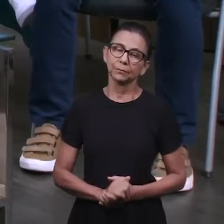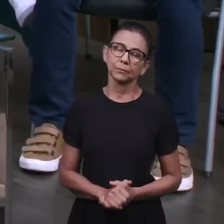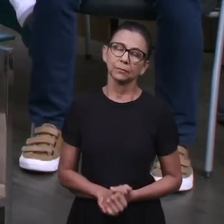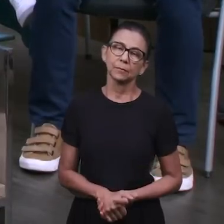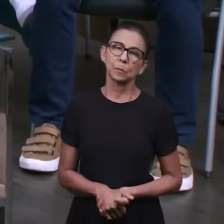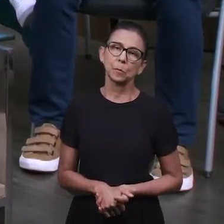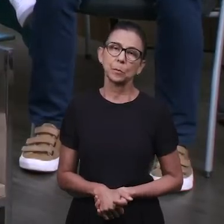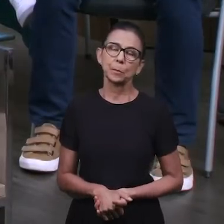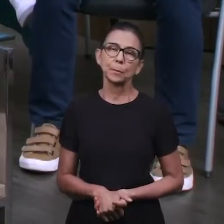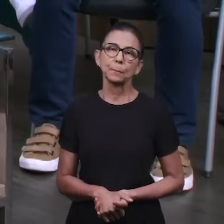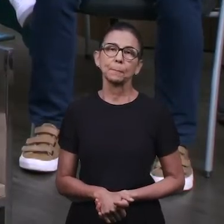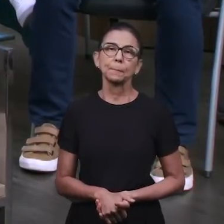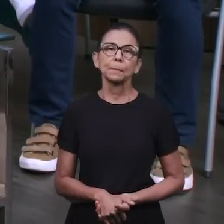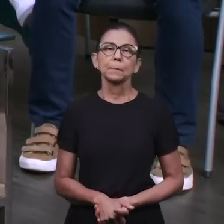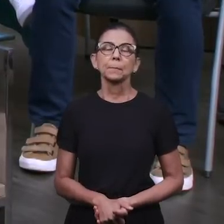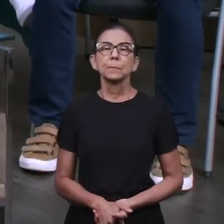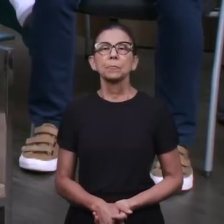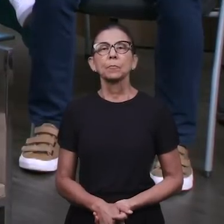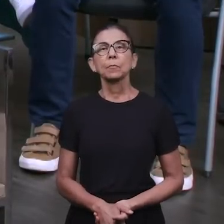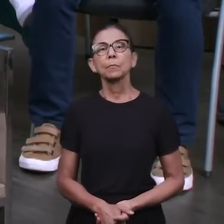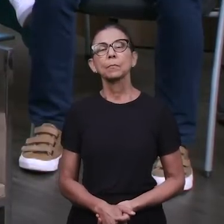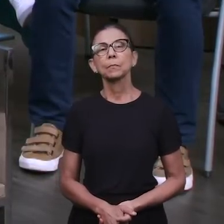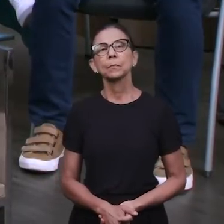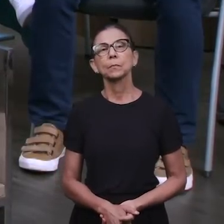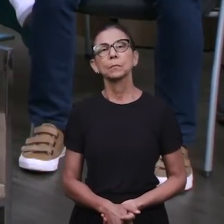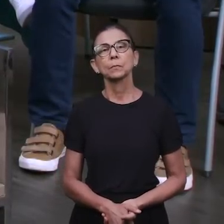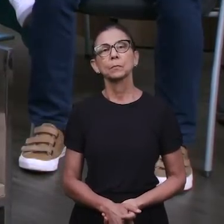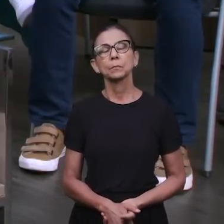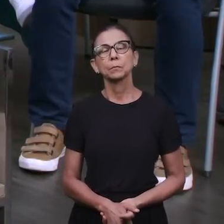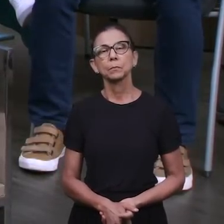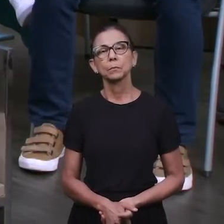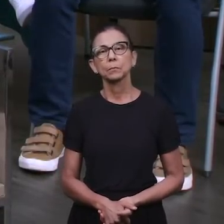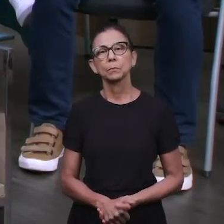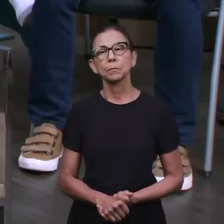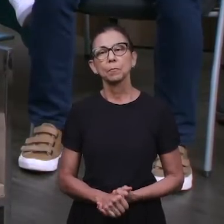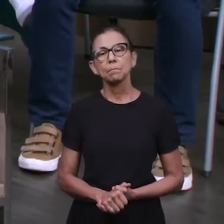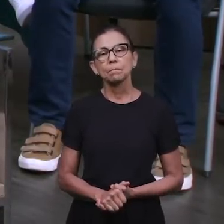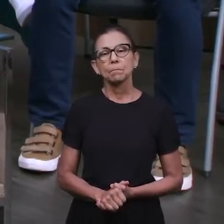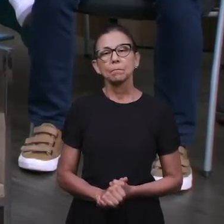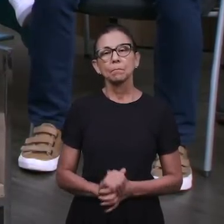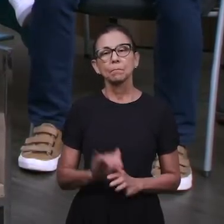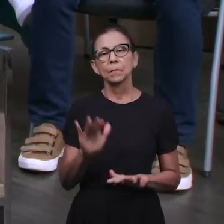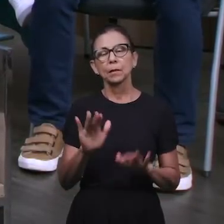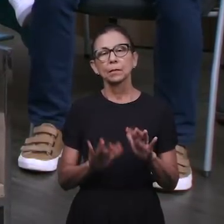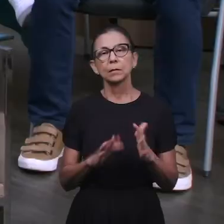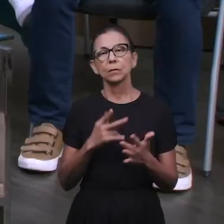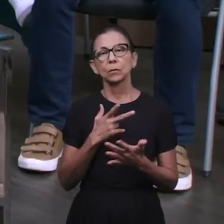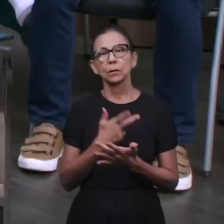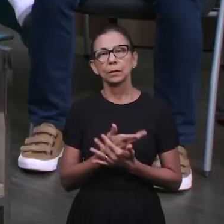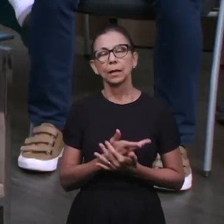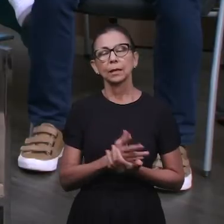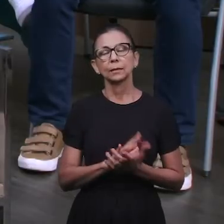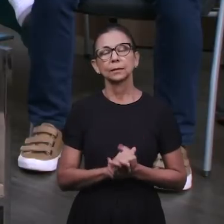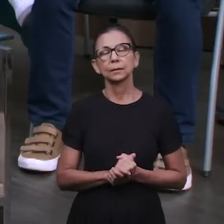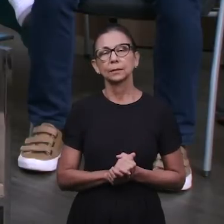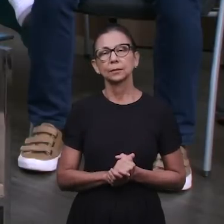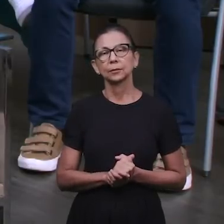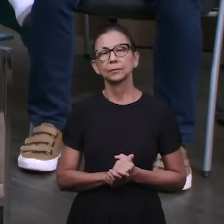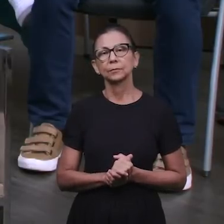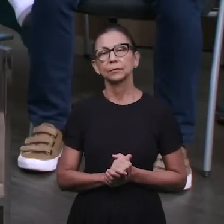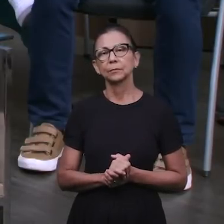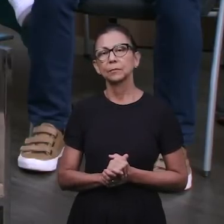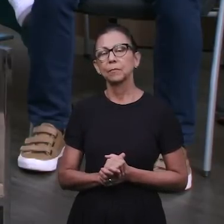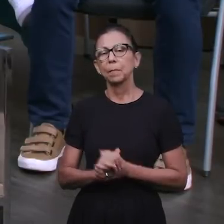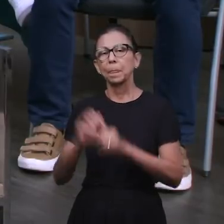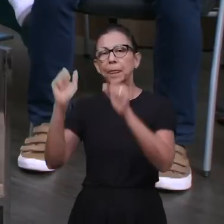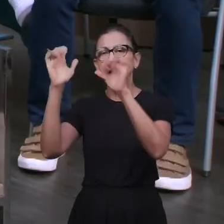E, às vezes, né, eu cheguei a tangenciar esse assunto aqui, às vezes a pessoa troca a maior